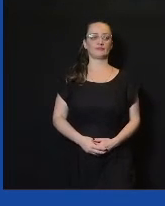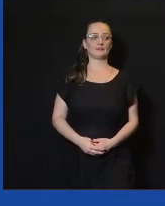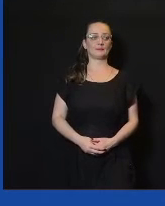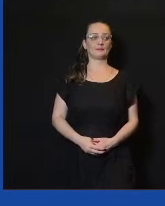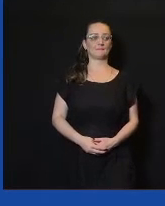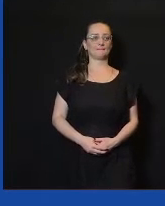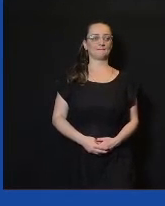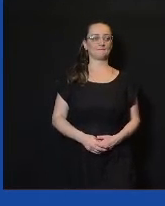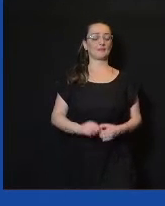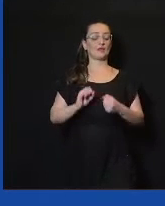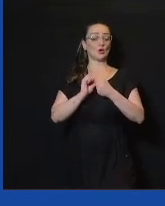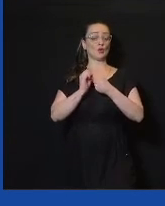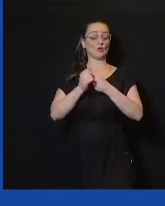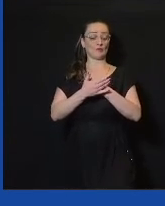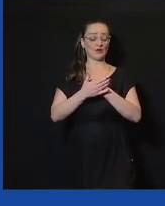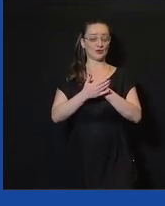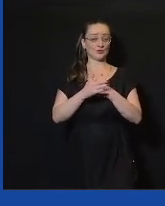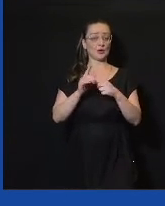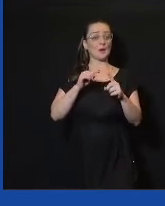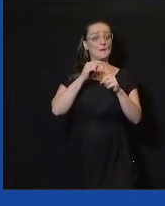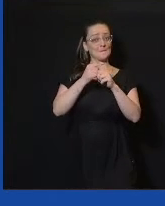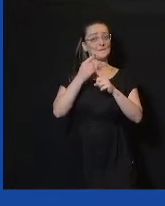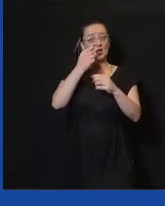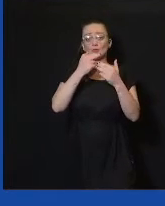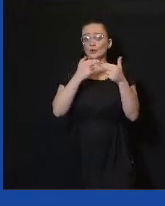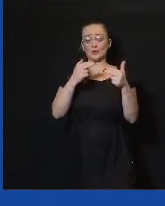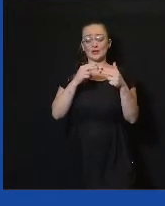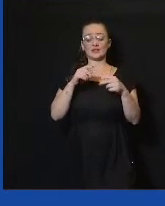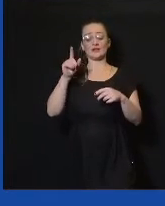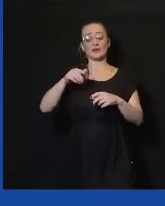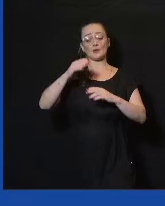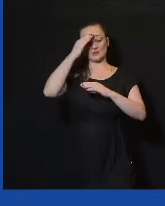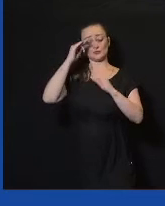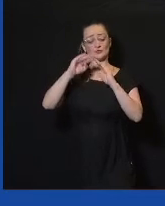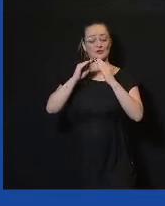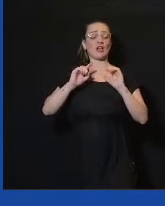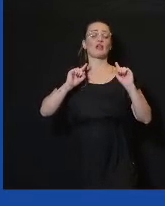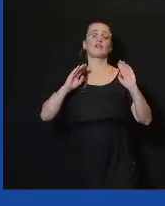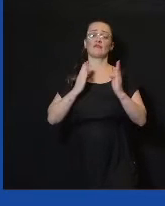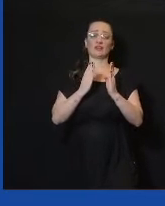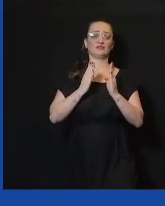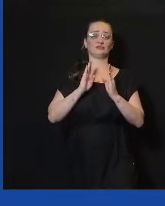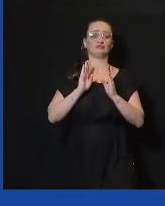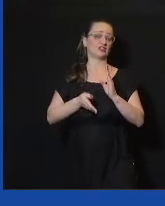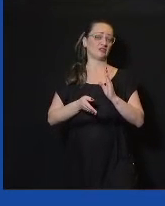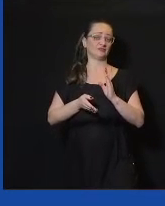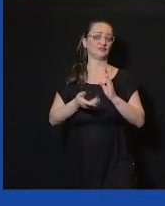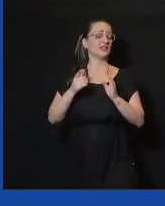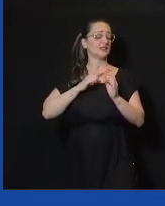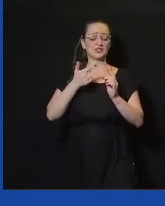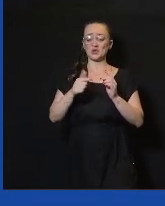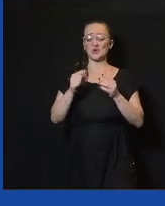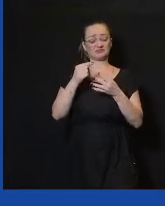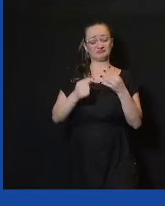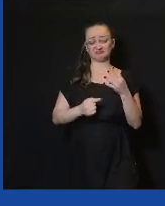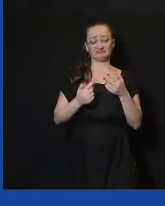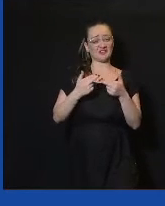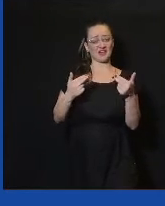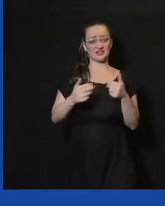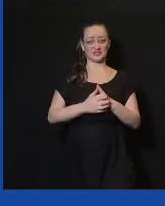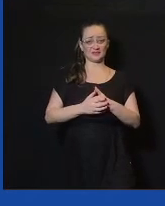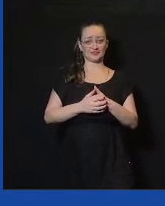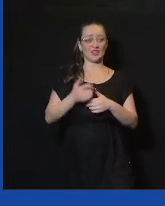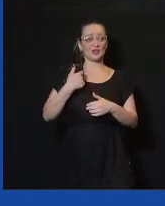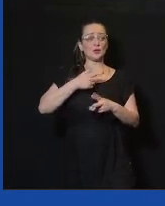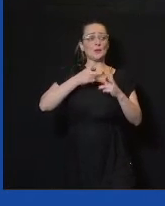uma pandemia que o favelado enfrenta, né? A gente não tinha a dimensão, a gente imaginava e a gente não tinha a